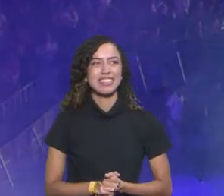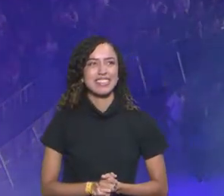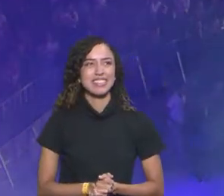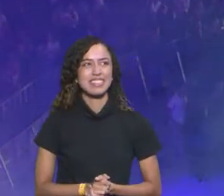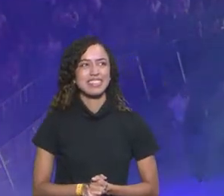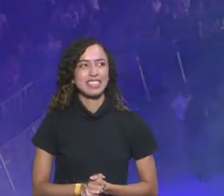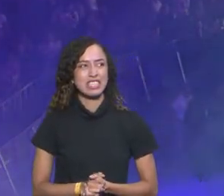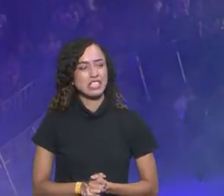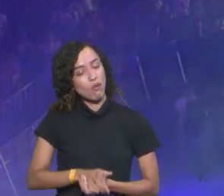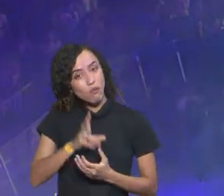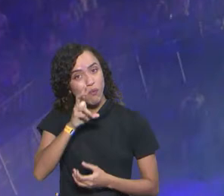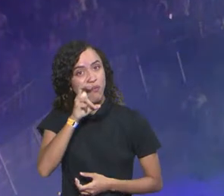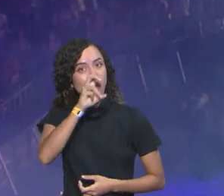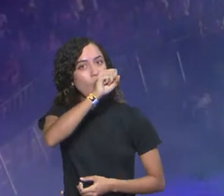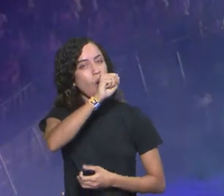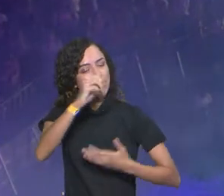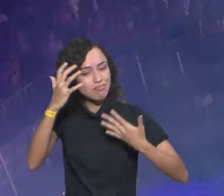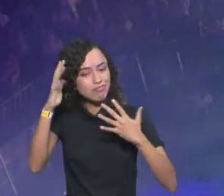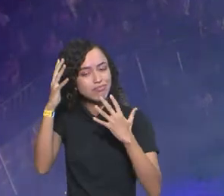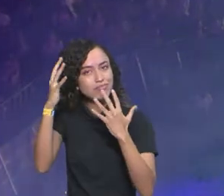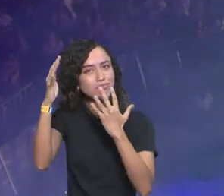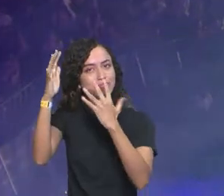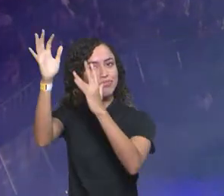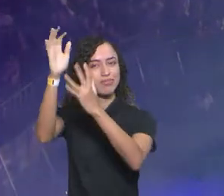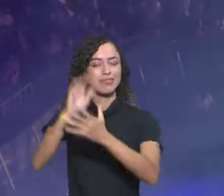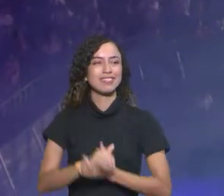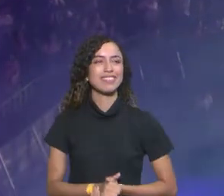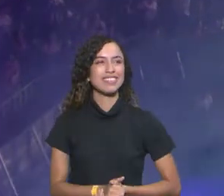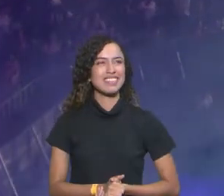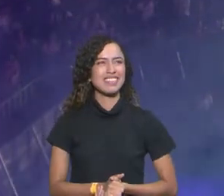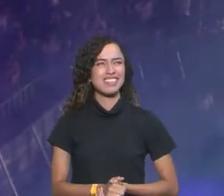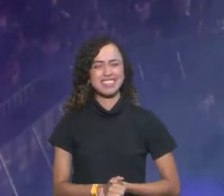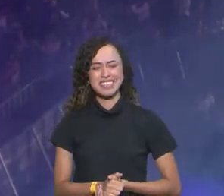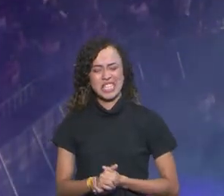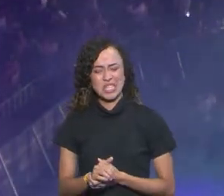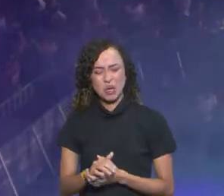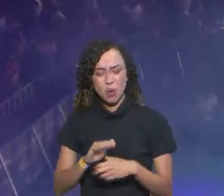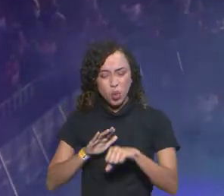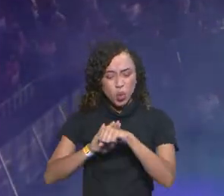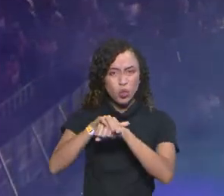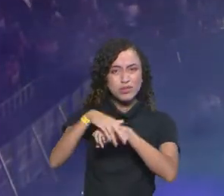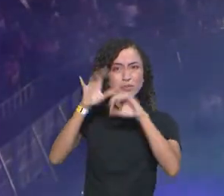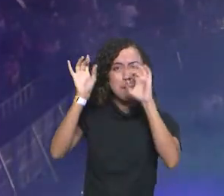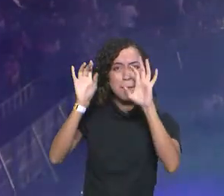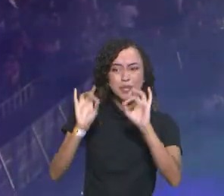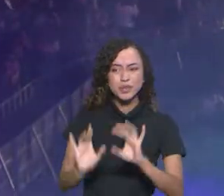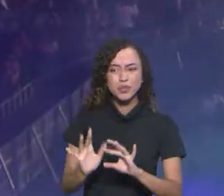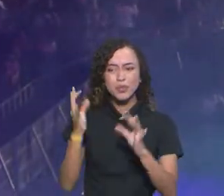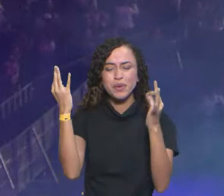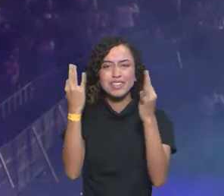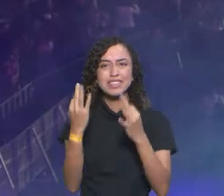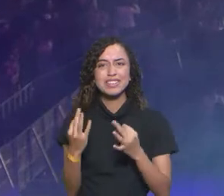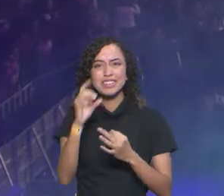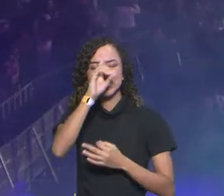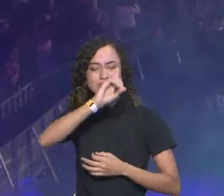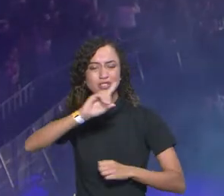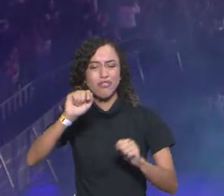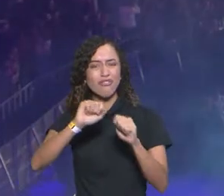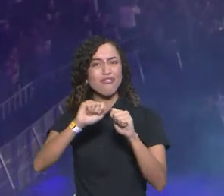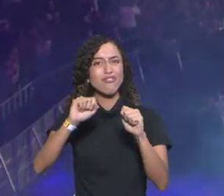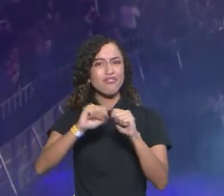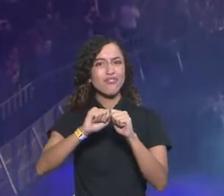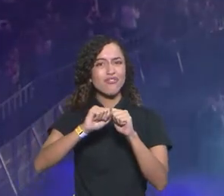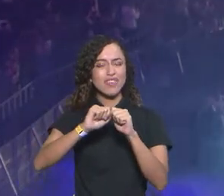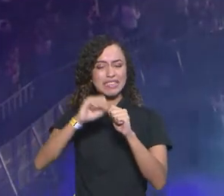mais forte mais forte é ele que noite Profética Que coisa linda tudo aquilo que Deus fez que a graça e a paz